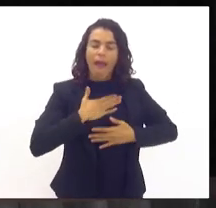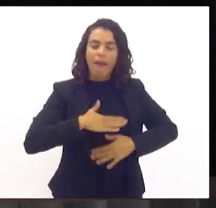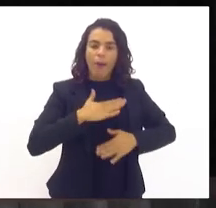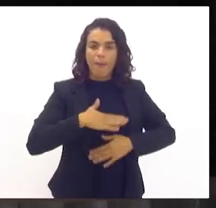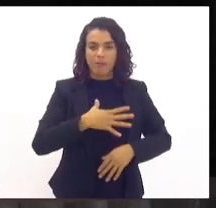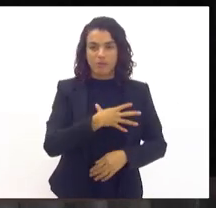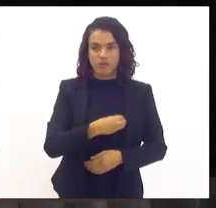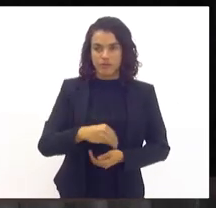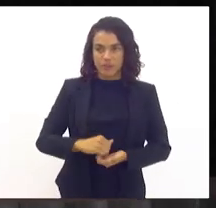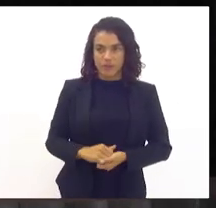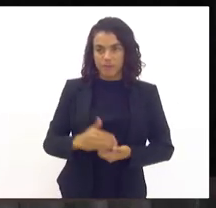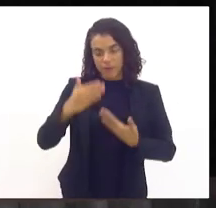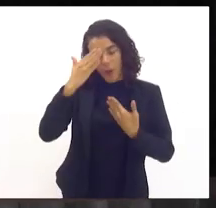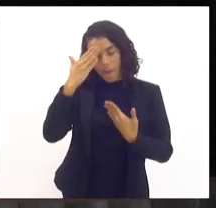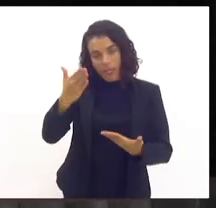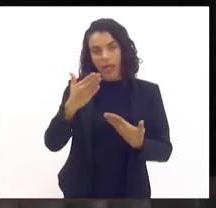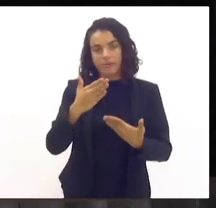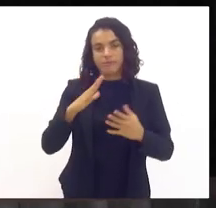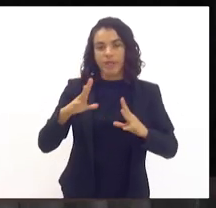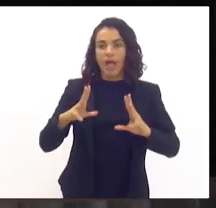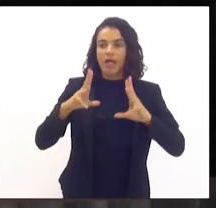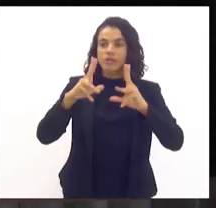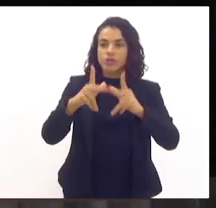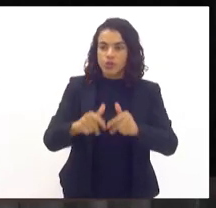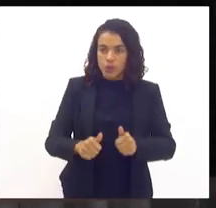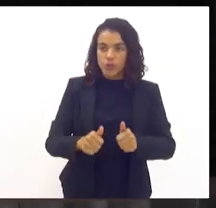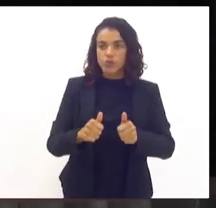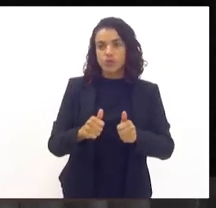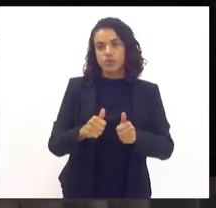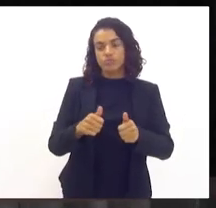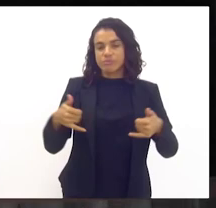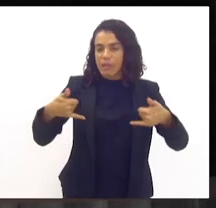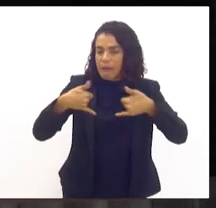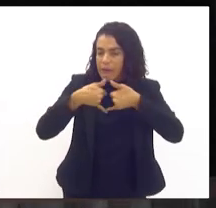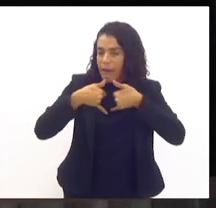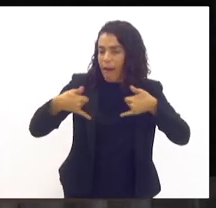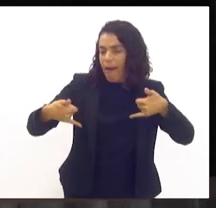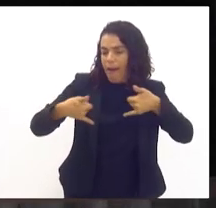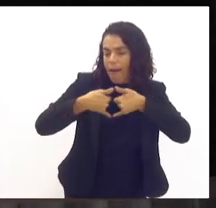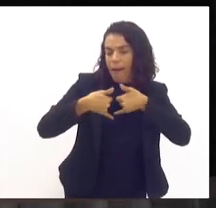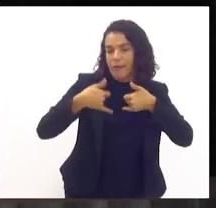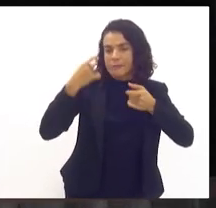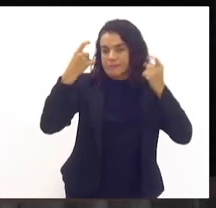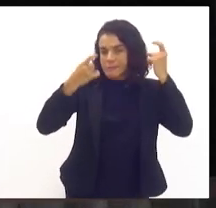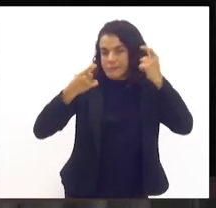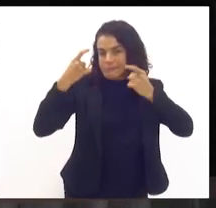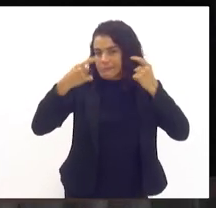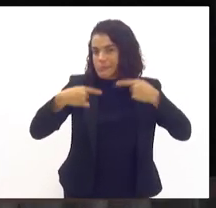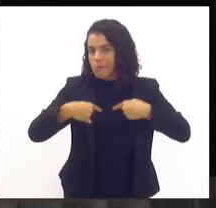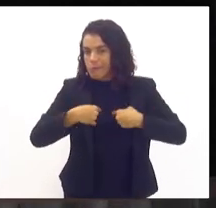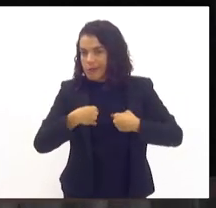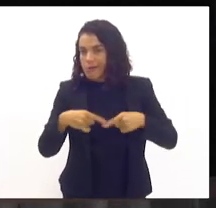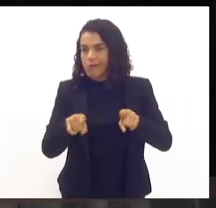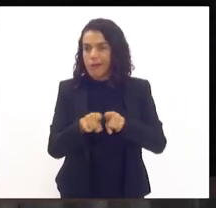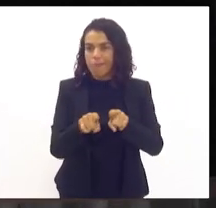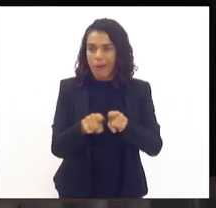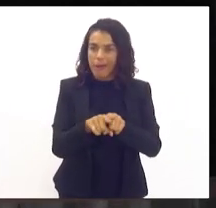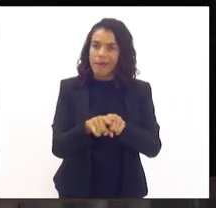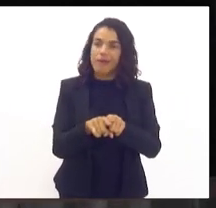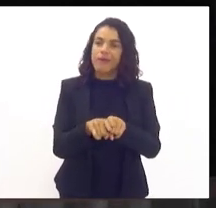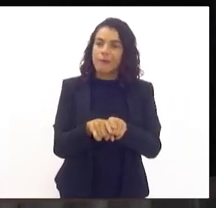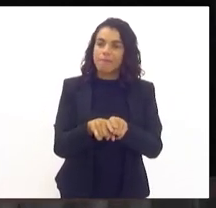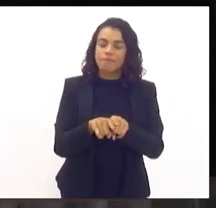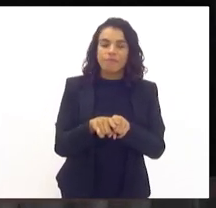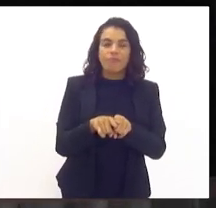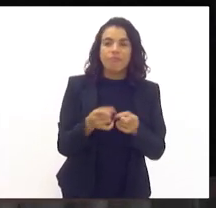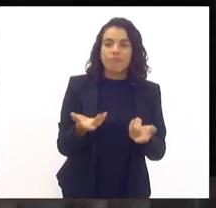mesmo. Acalmou meus filhos. Todos que me ligaram, que falaram comigo, o prefeito Eduardo Paes ficou alucinado com o que